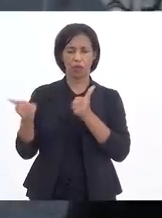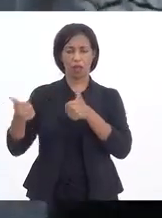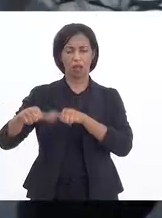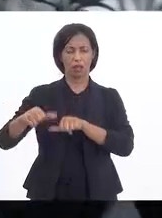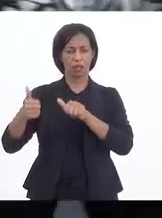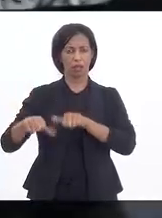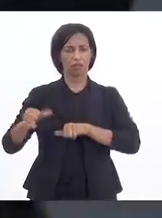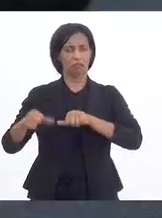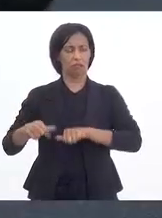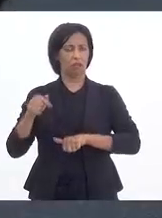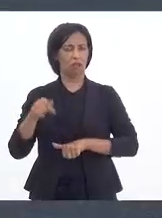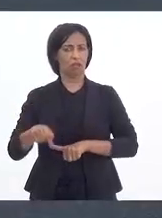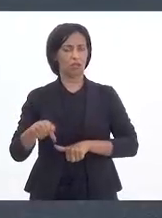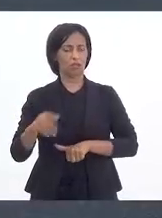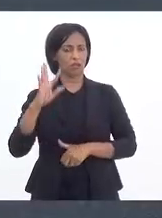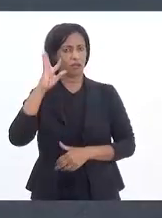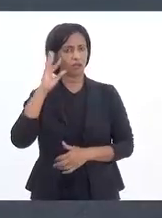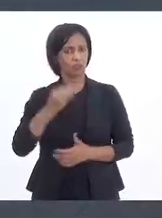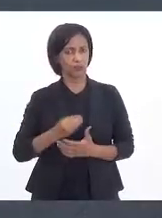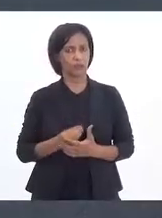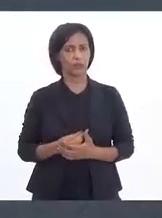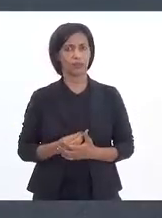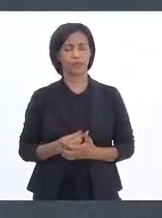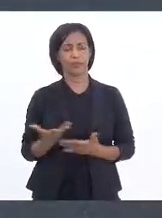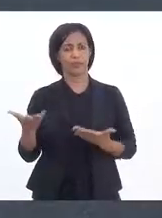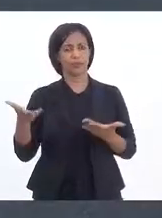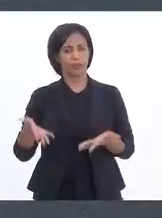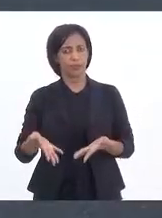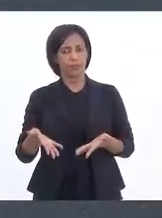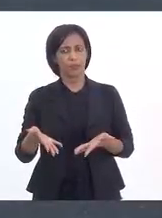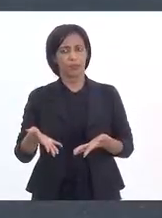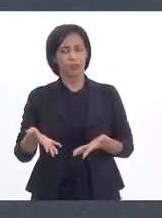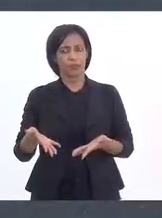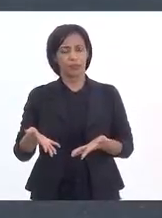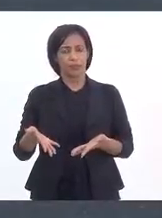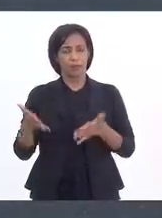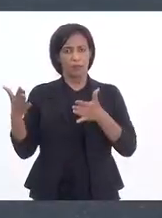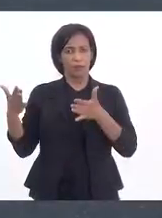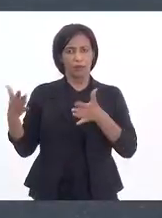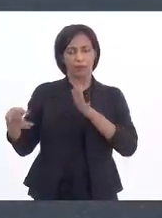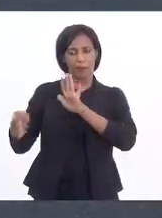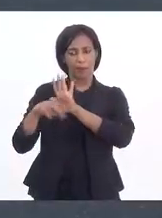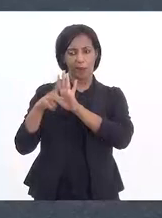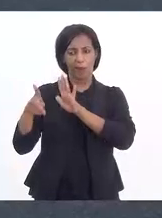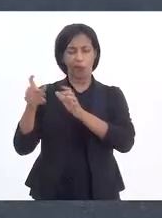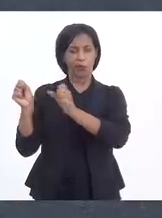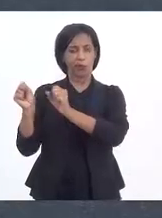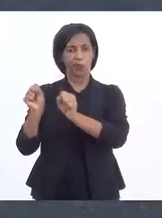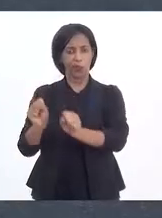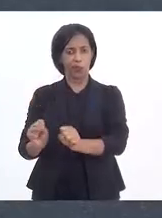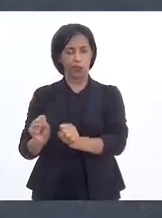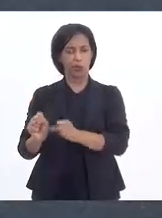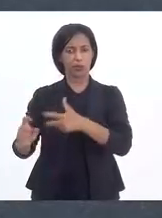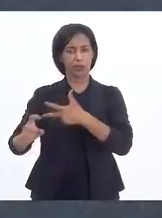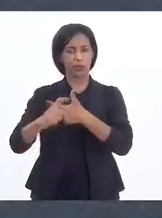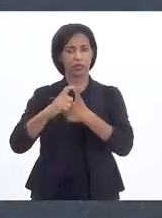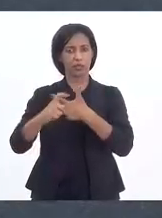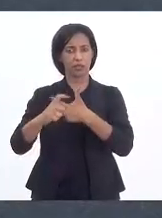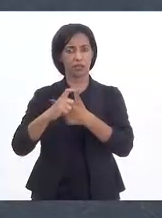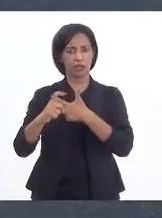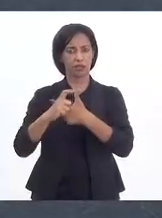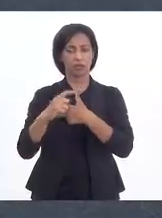análise desta decisão de É exclusiva do Poder Executivo